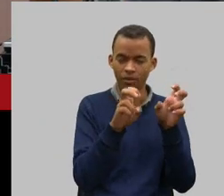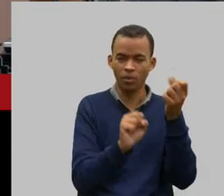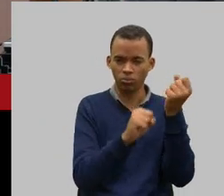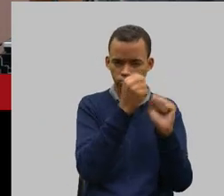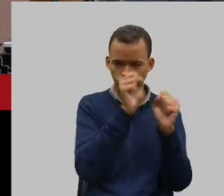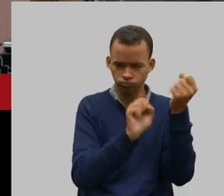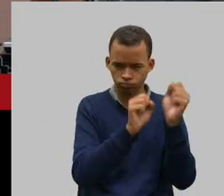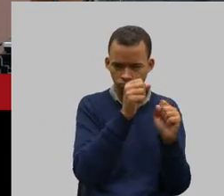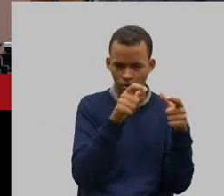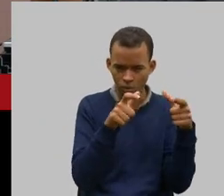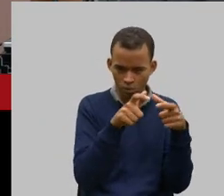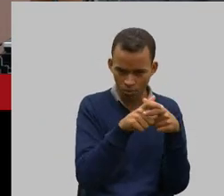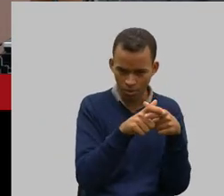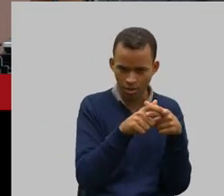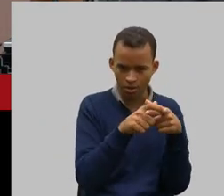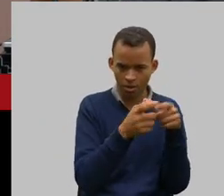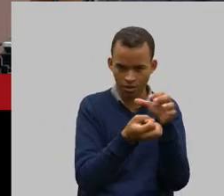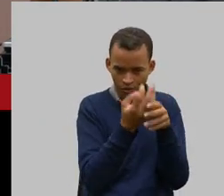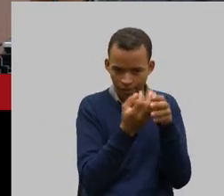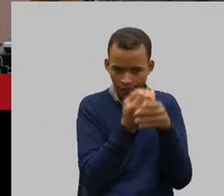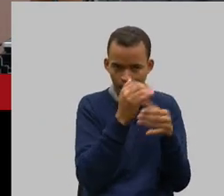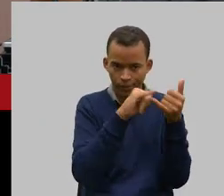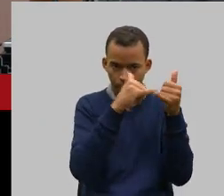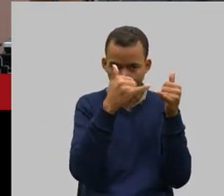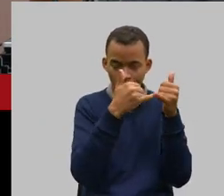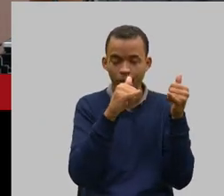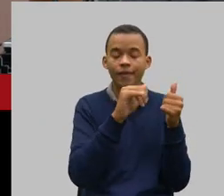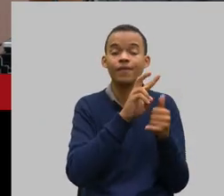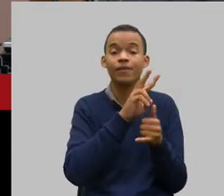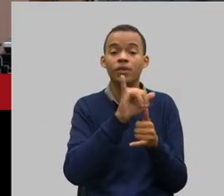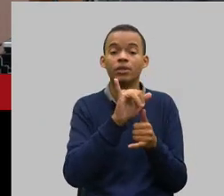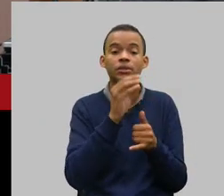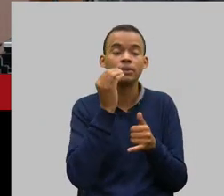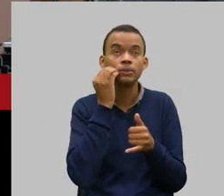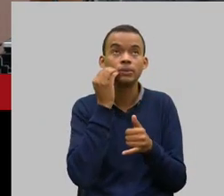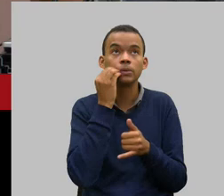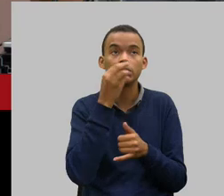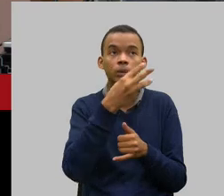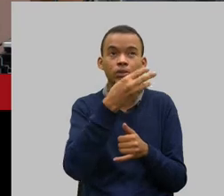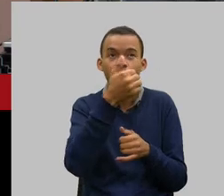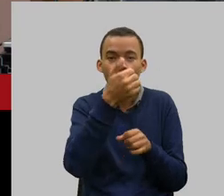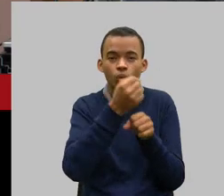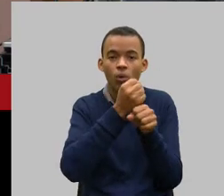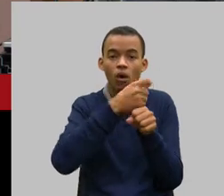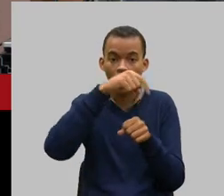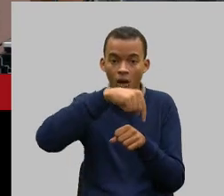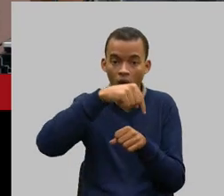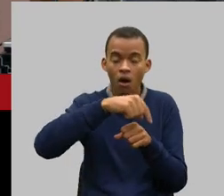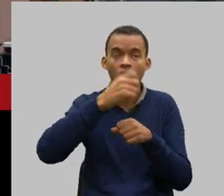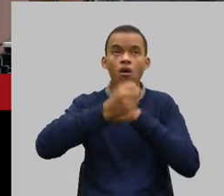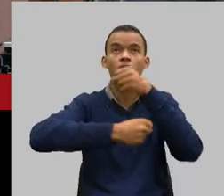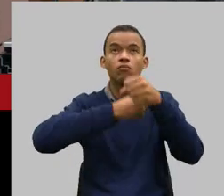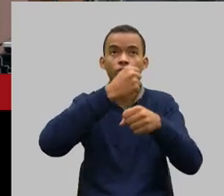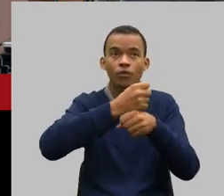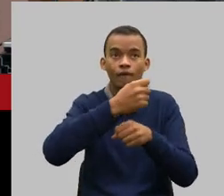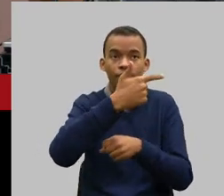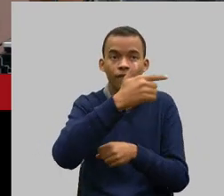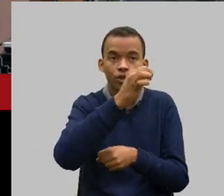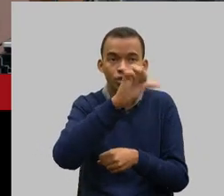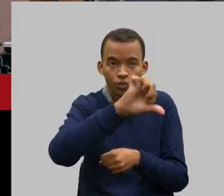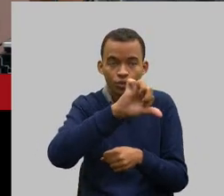são mais são serão mais 31 esse ano mais 29 ano que vem mais 30 em 2026